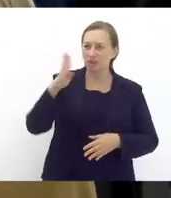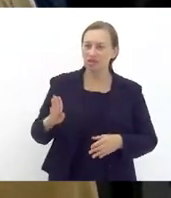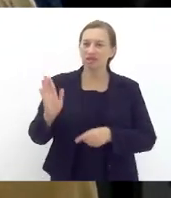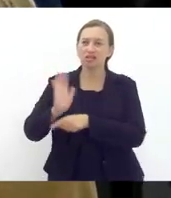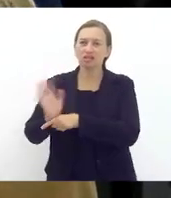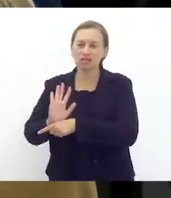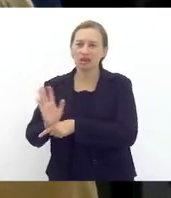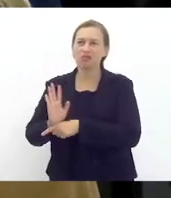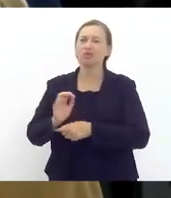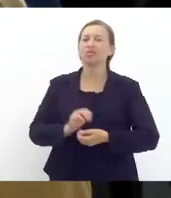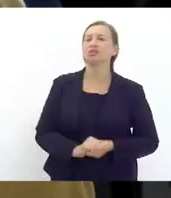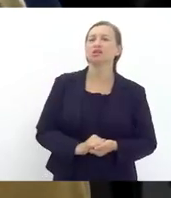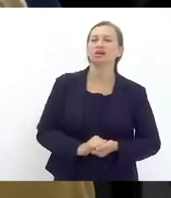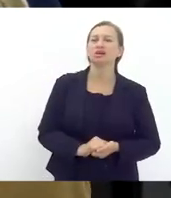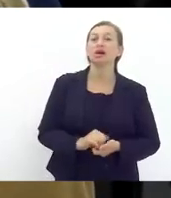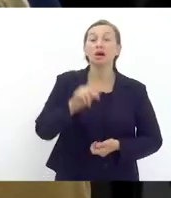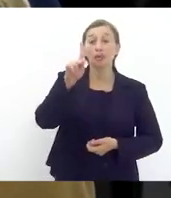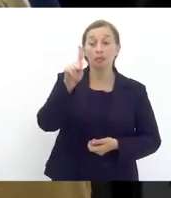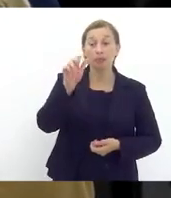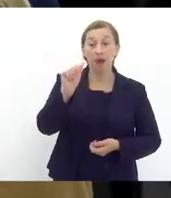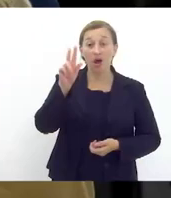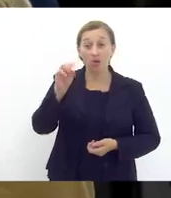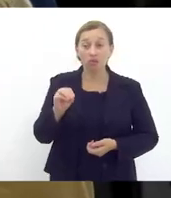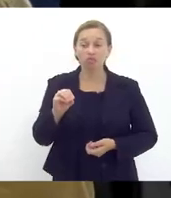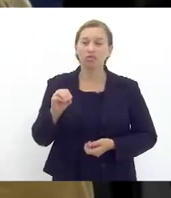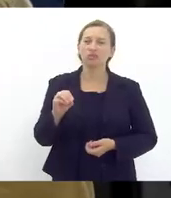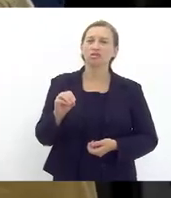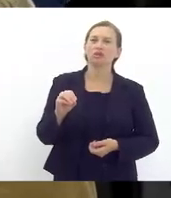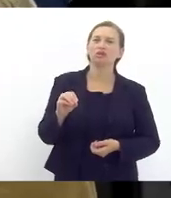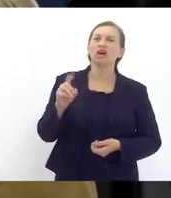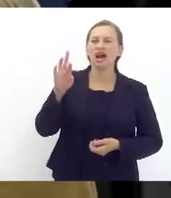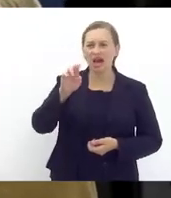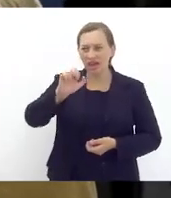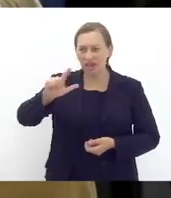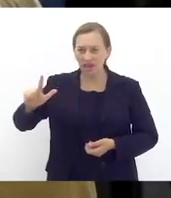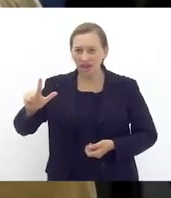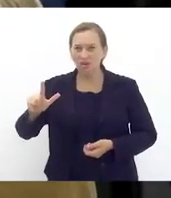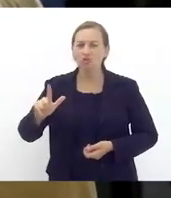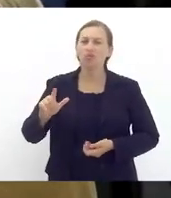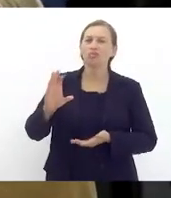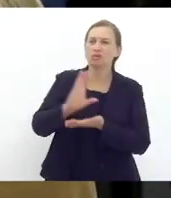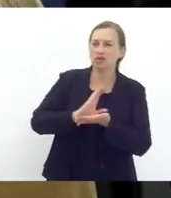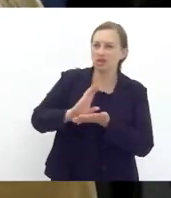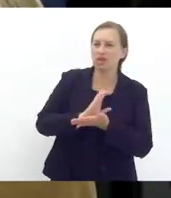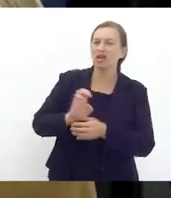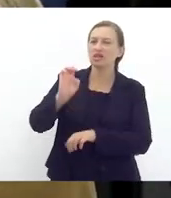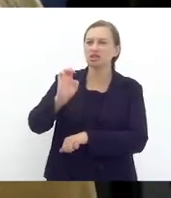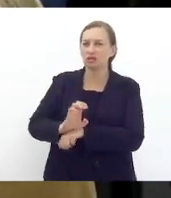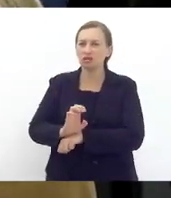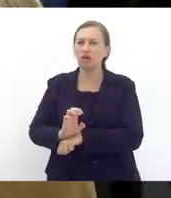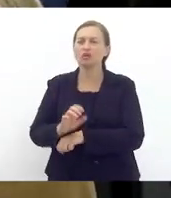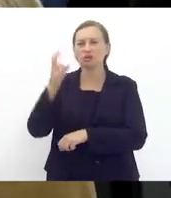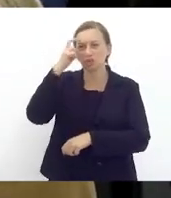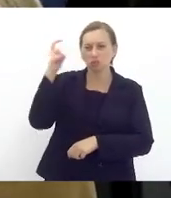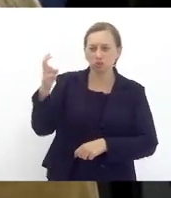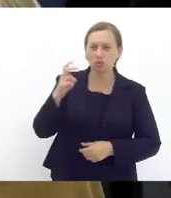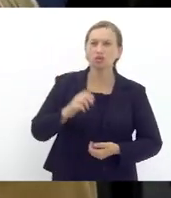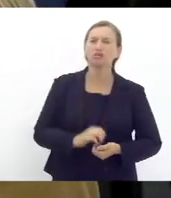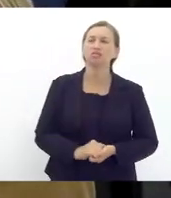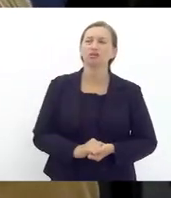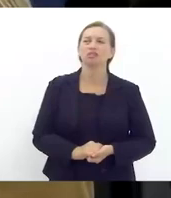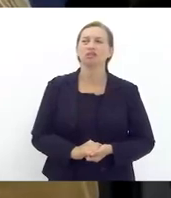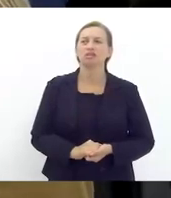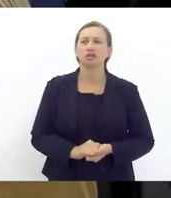cinema Brás Paulo César da febaj Raquel Simões Conselheiro estadual de cultura representando Leste Fluminense RJ